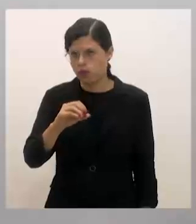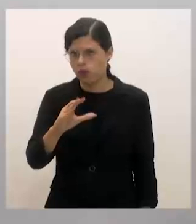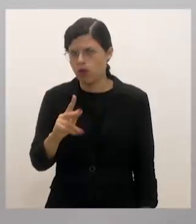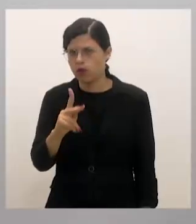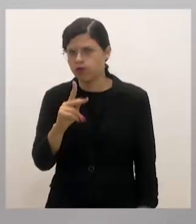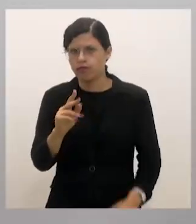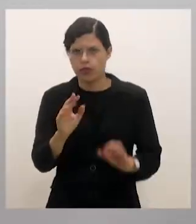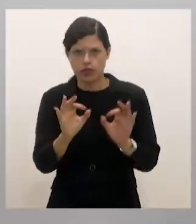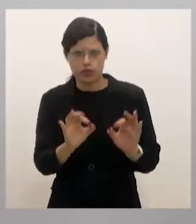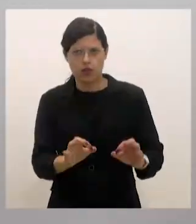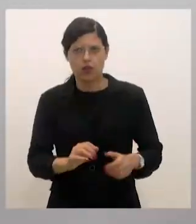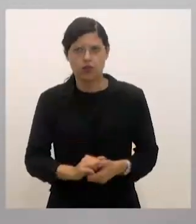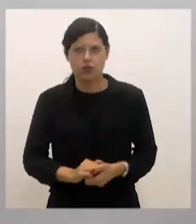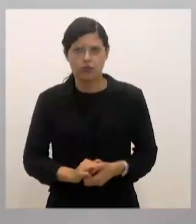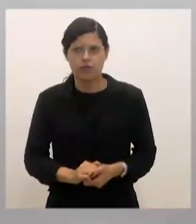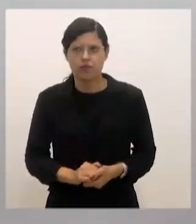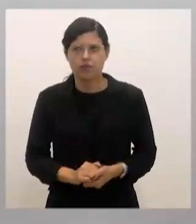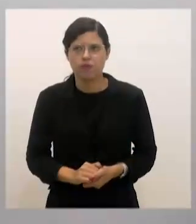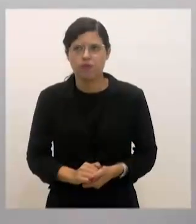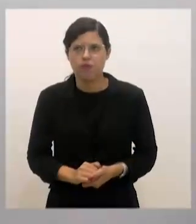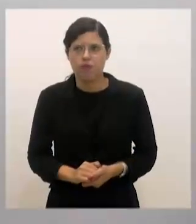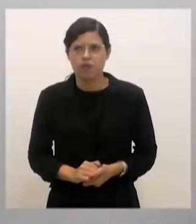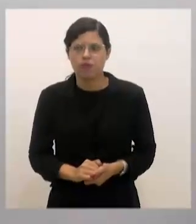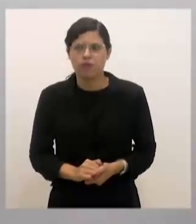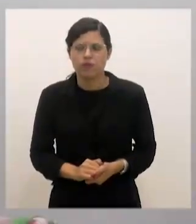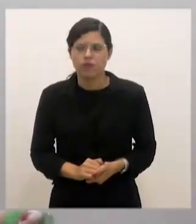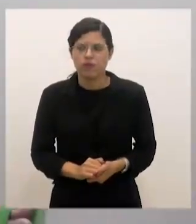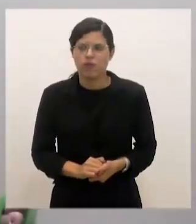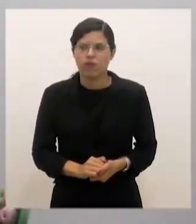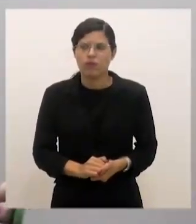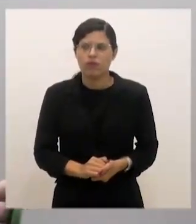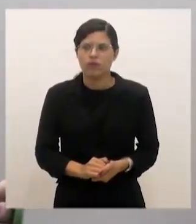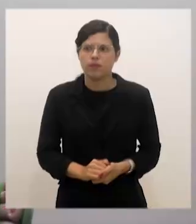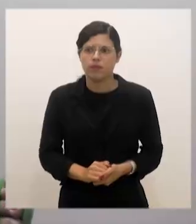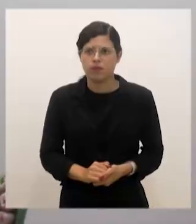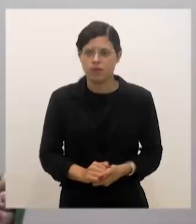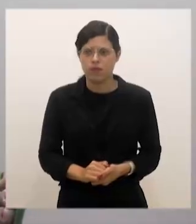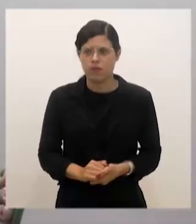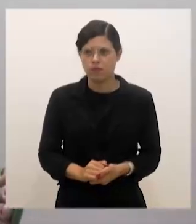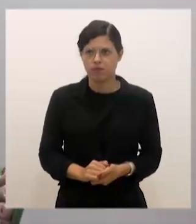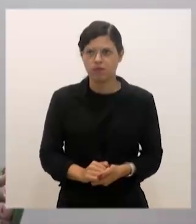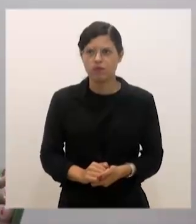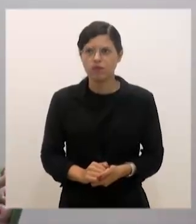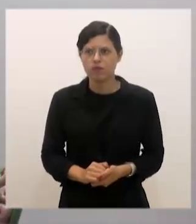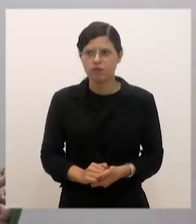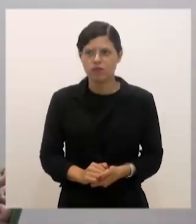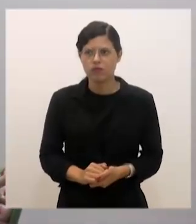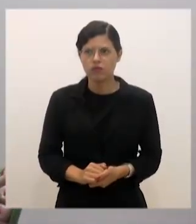as embarcações sobradas, elas precisam de irem